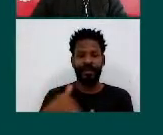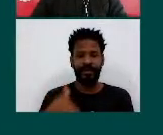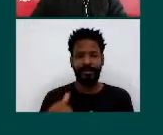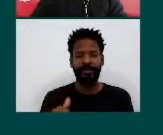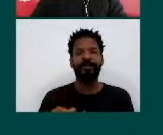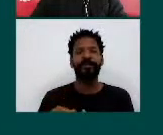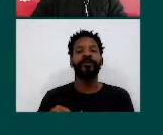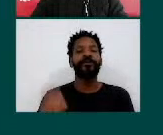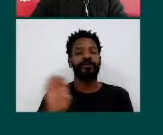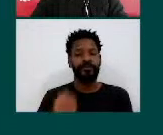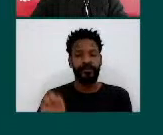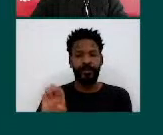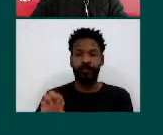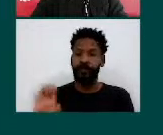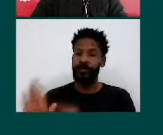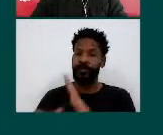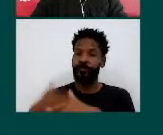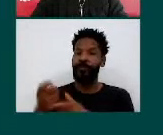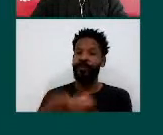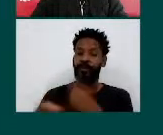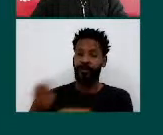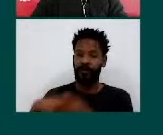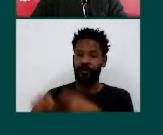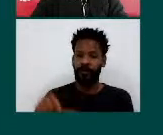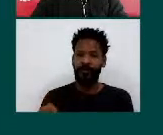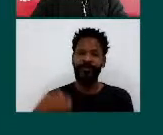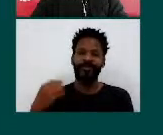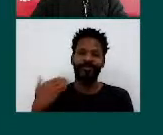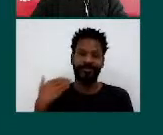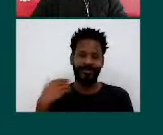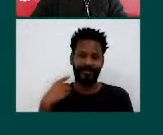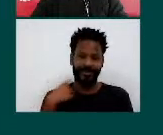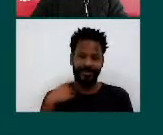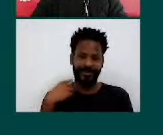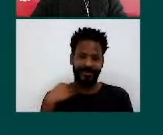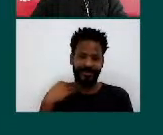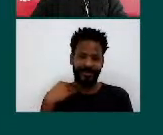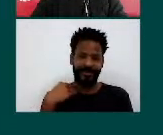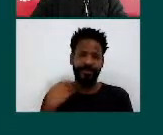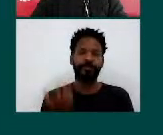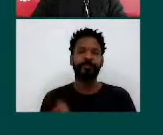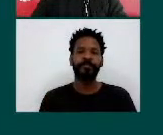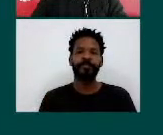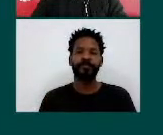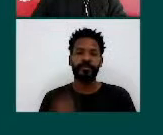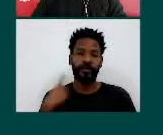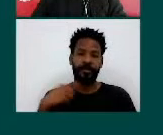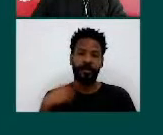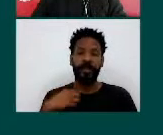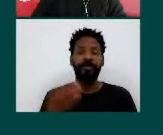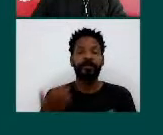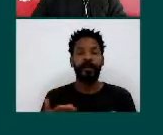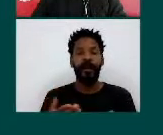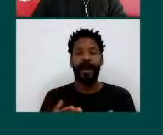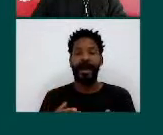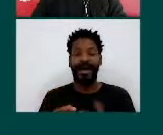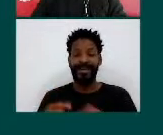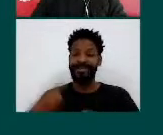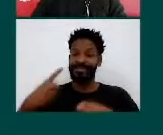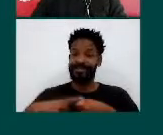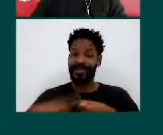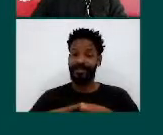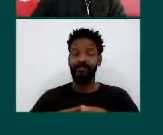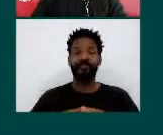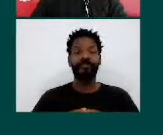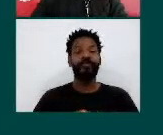de Minas. E para with nós, acho the que é Federal um University of Juiz de prazer Fora e and é the uma honra government que of a Minas Universidade de Juiz de Gerais. Fora, tão The city of importante, não só para o